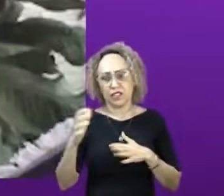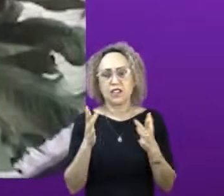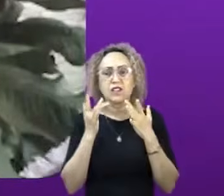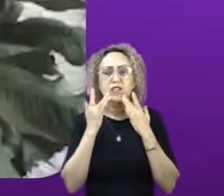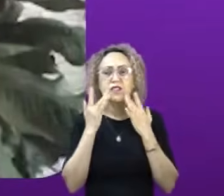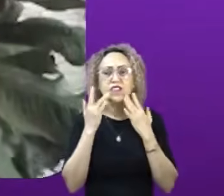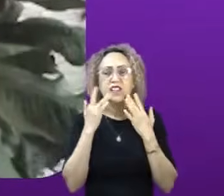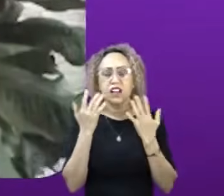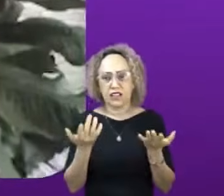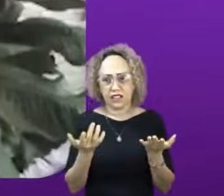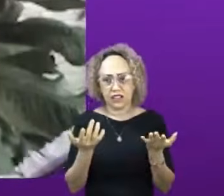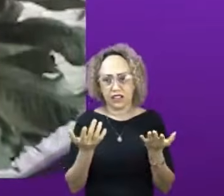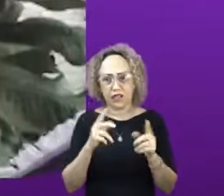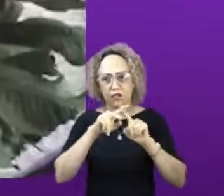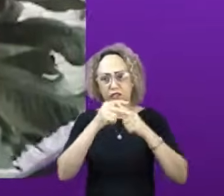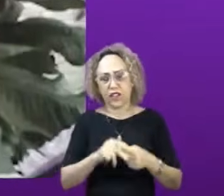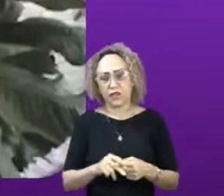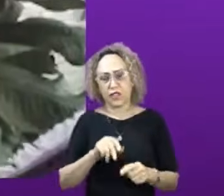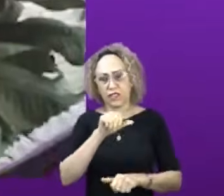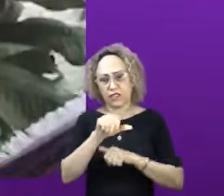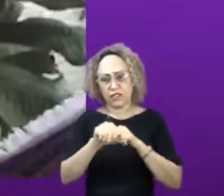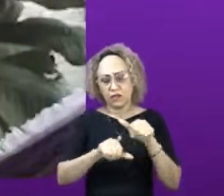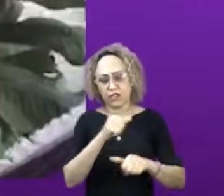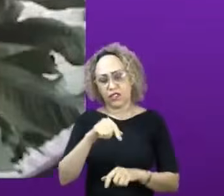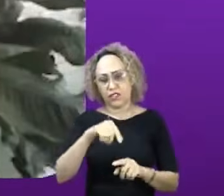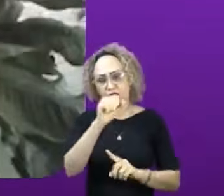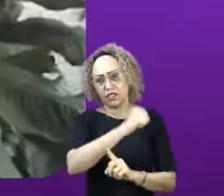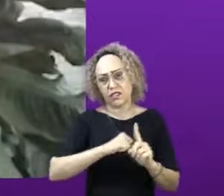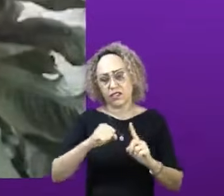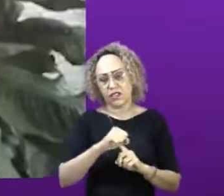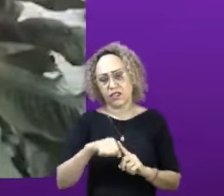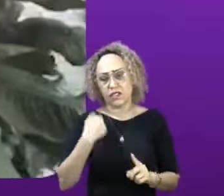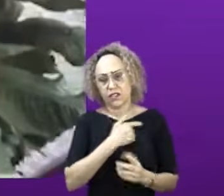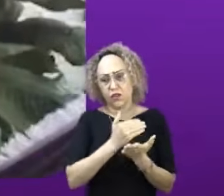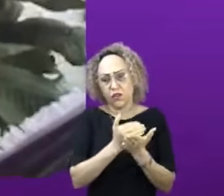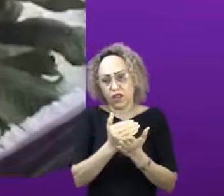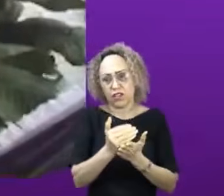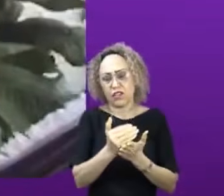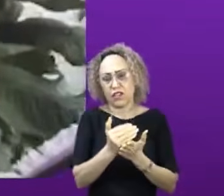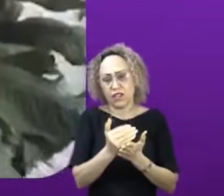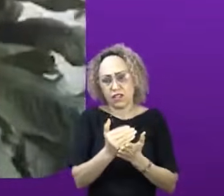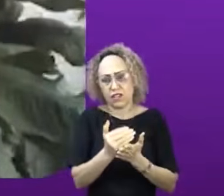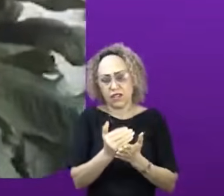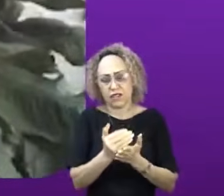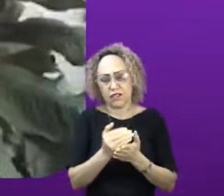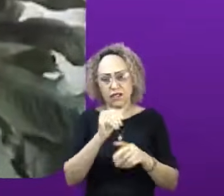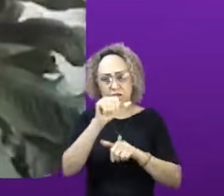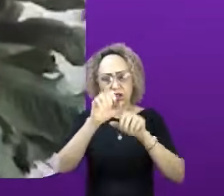como ferramenta mesmo de mudança social. A gente começa com uma mudança estrutural,